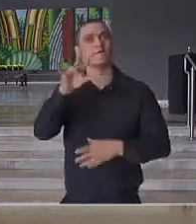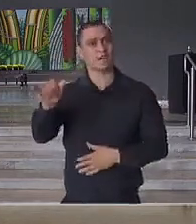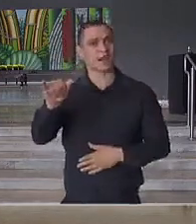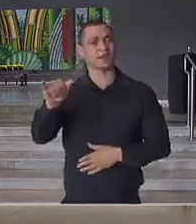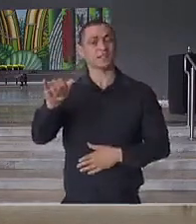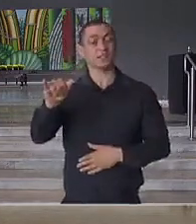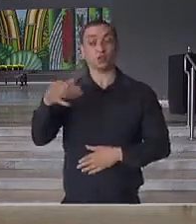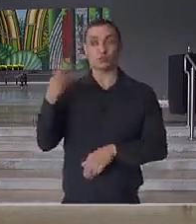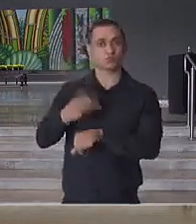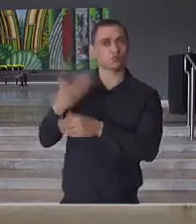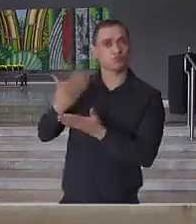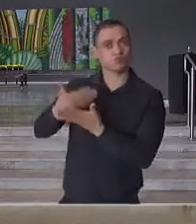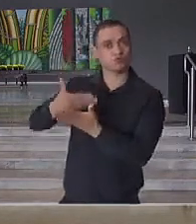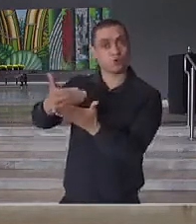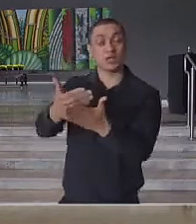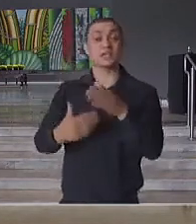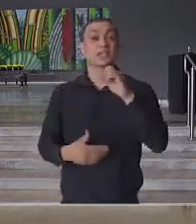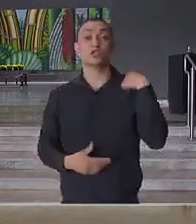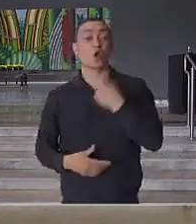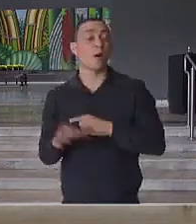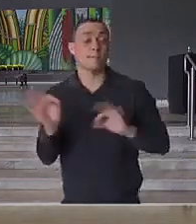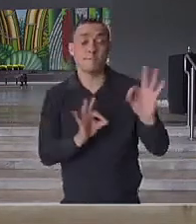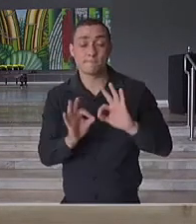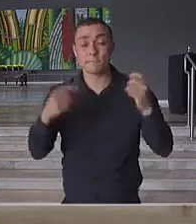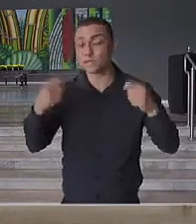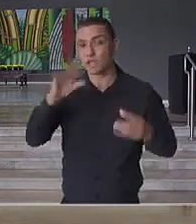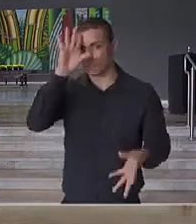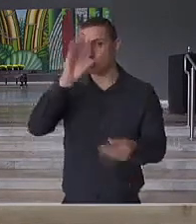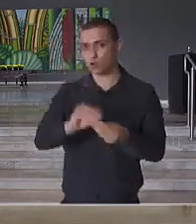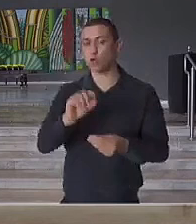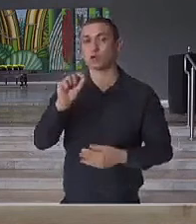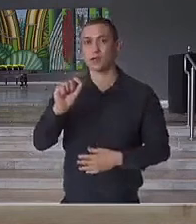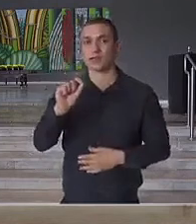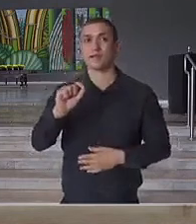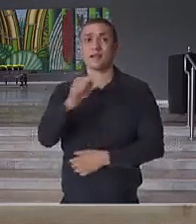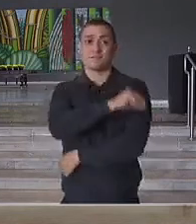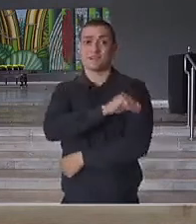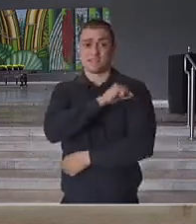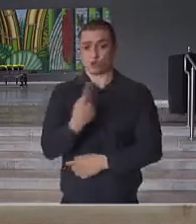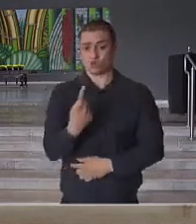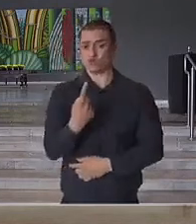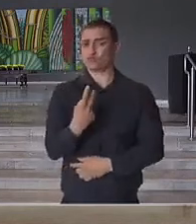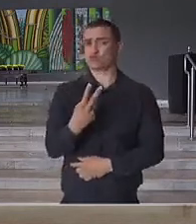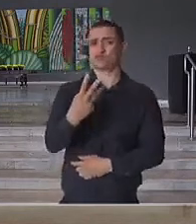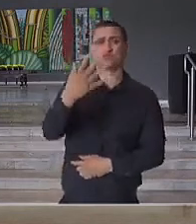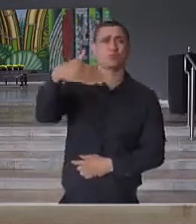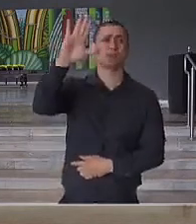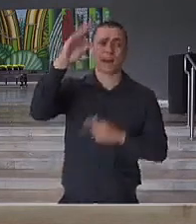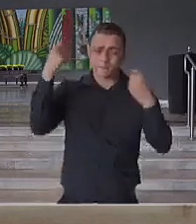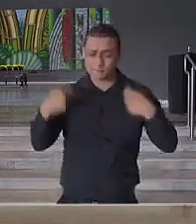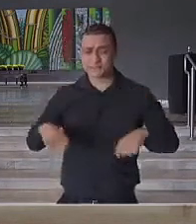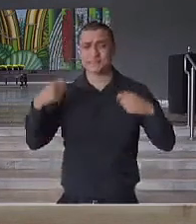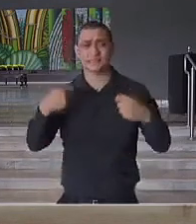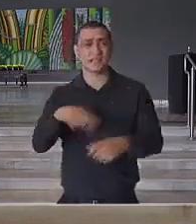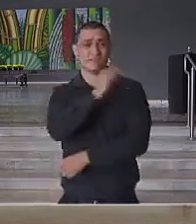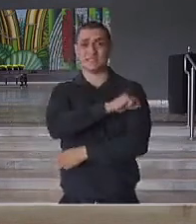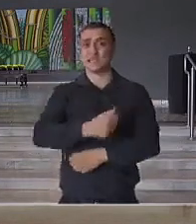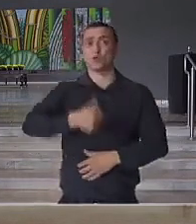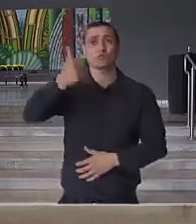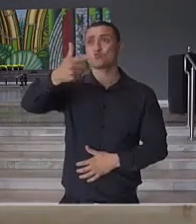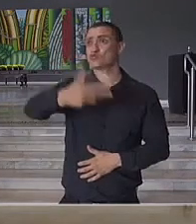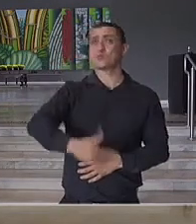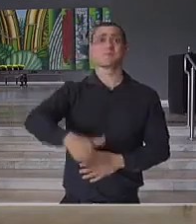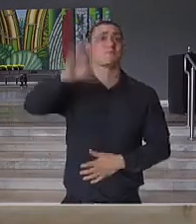mesmo ritmo. E o que nós precisamos, e aí eu concluo, é de mais vacinas. Precisamos de